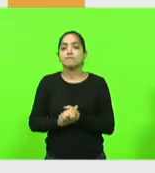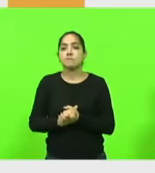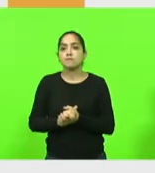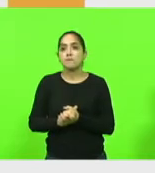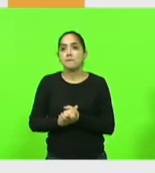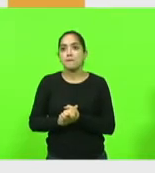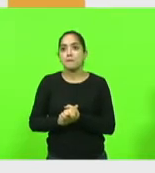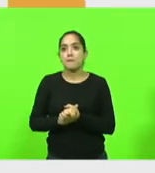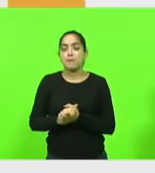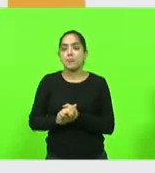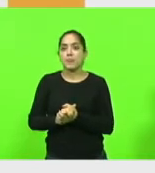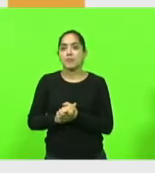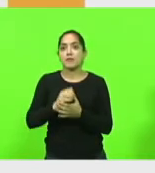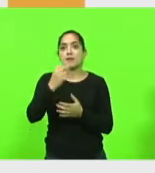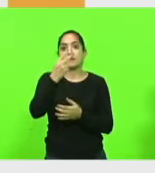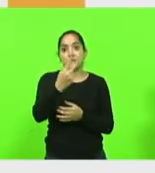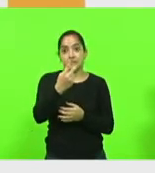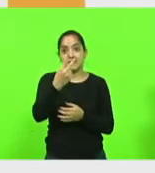população,